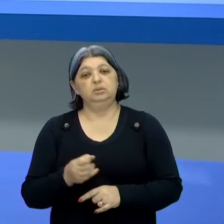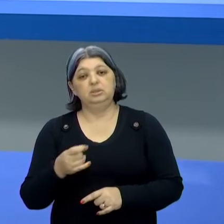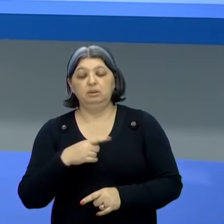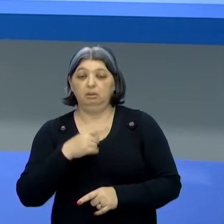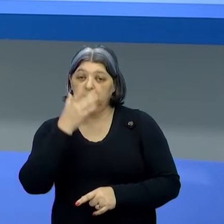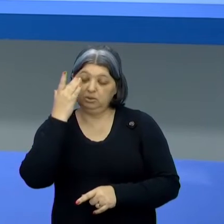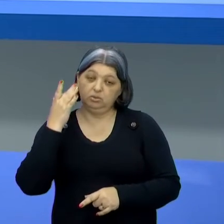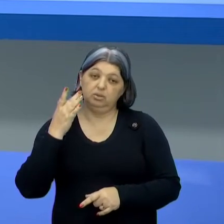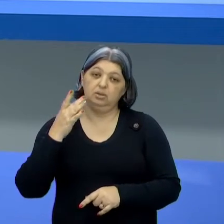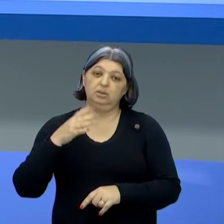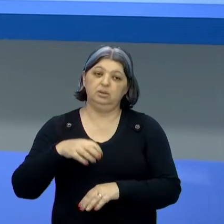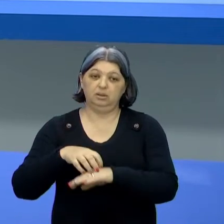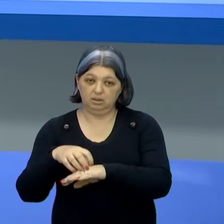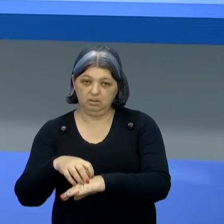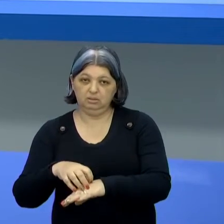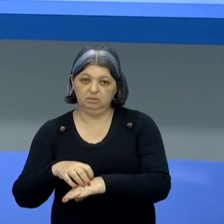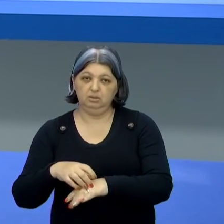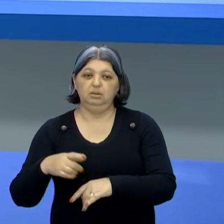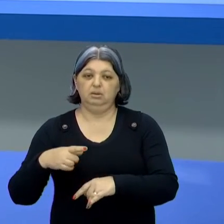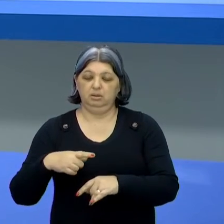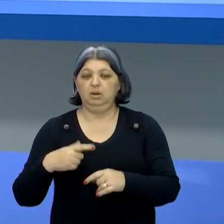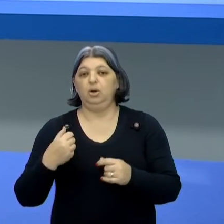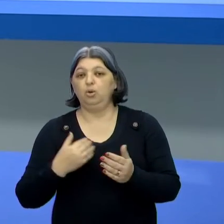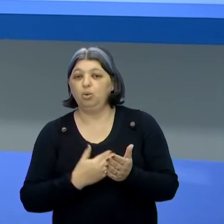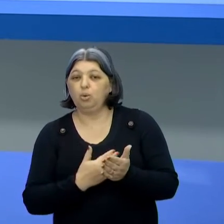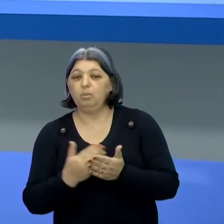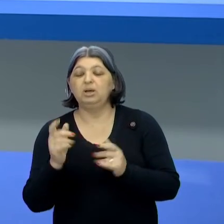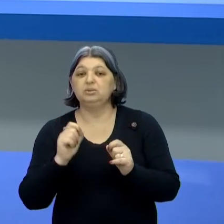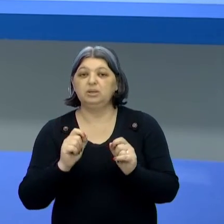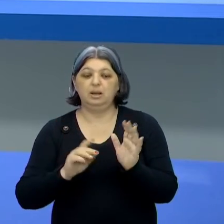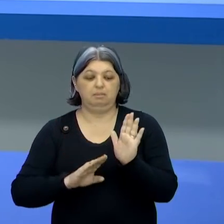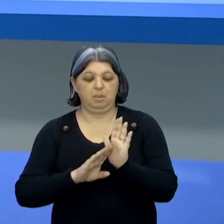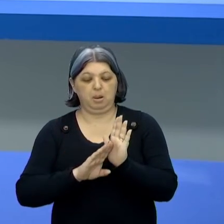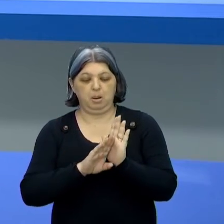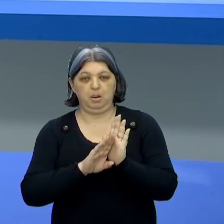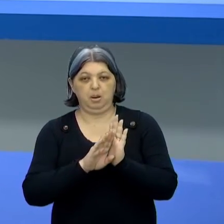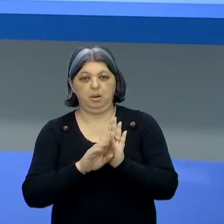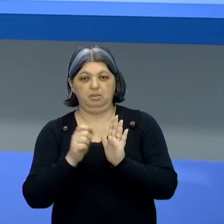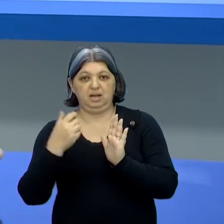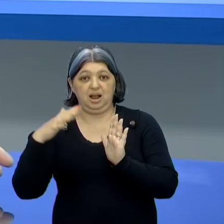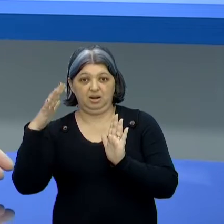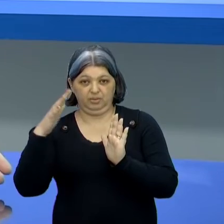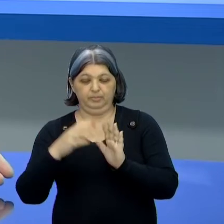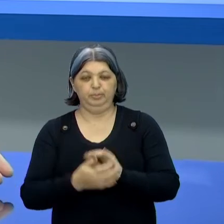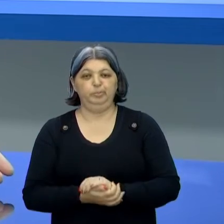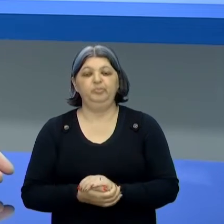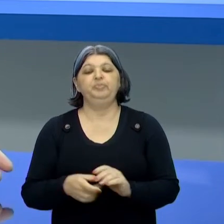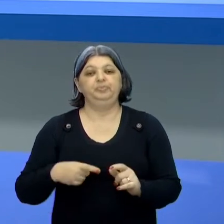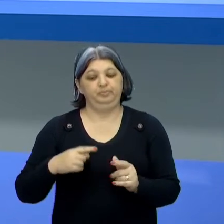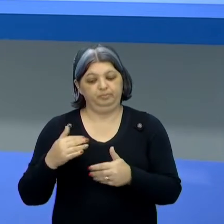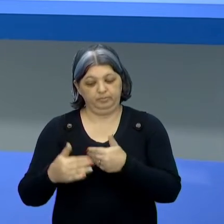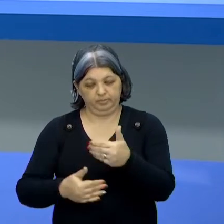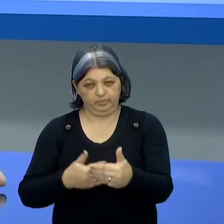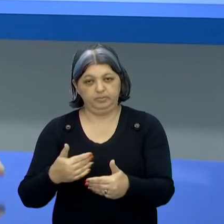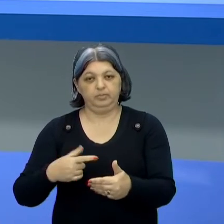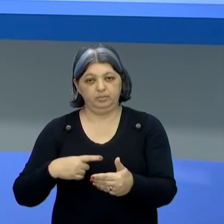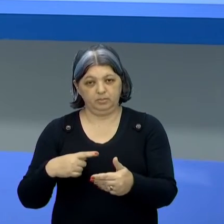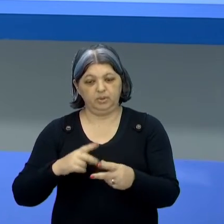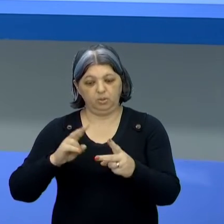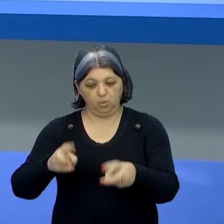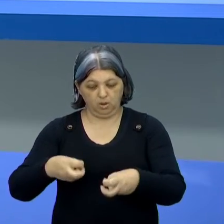atravessador, aí começa a encarecer ainda mais o produto, porque cada um que passa por essa etapa, ele tem que ter o seu lucro, né? O seu meio